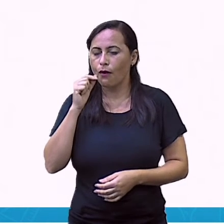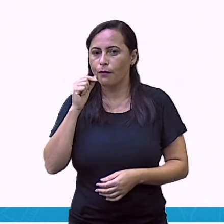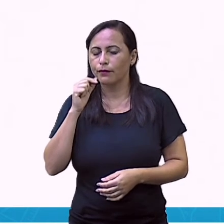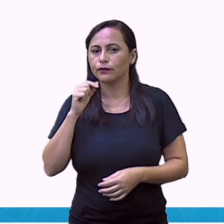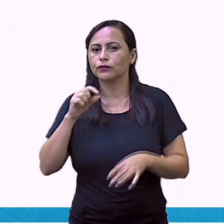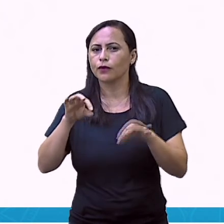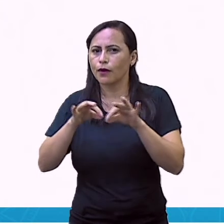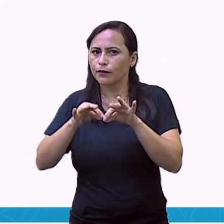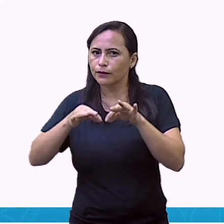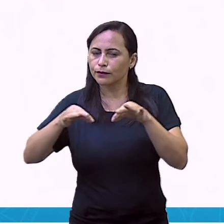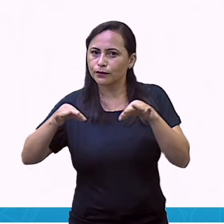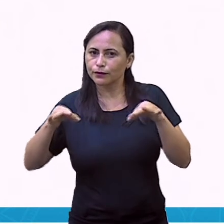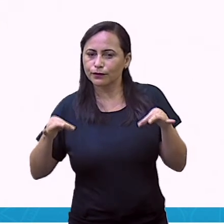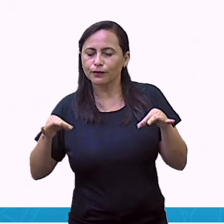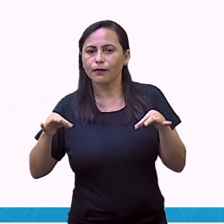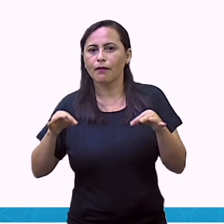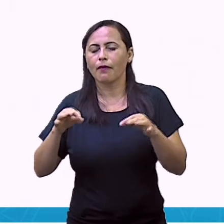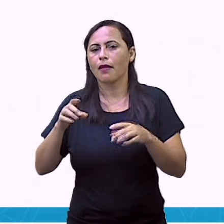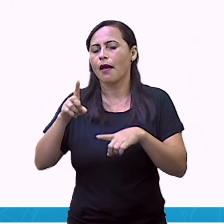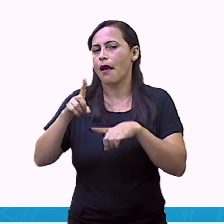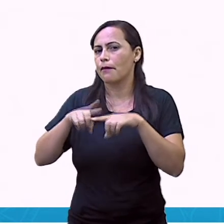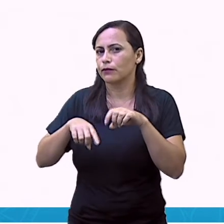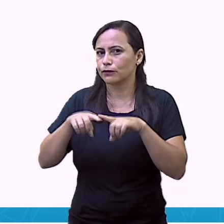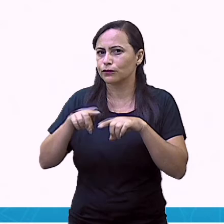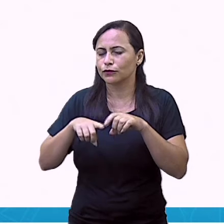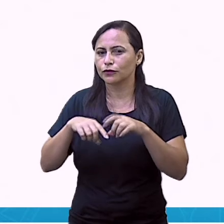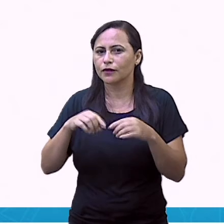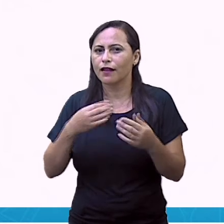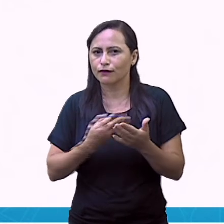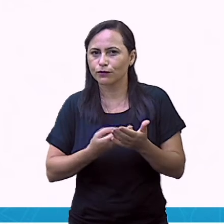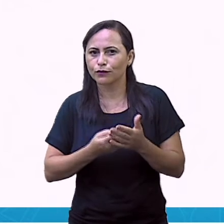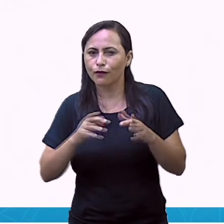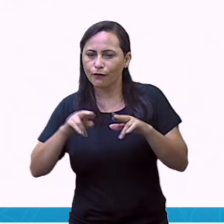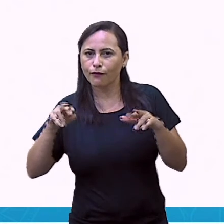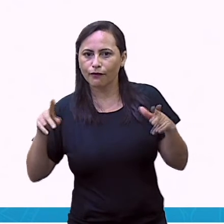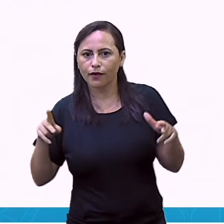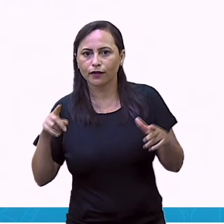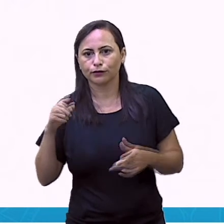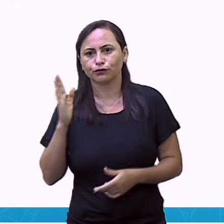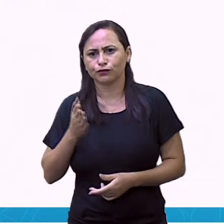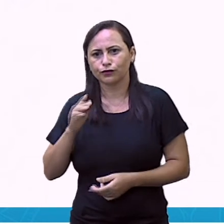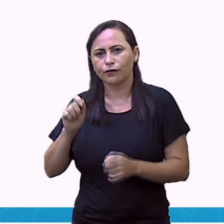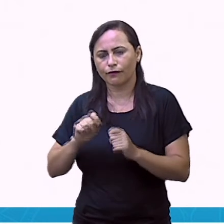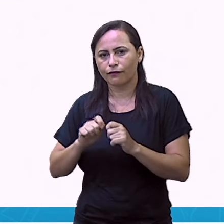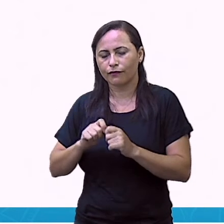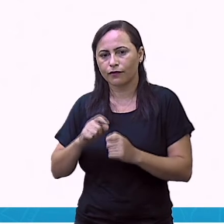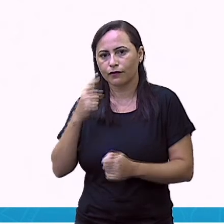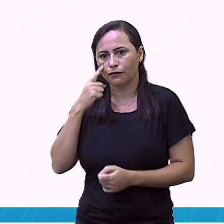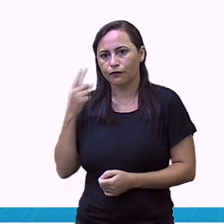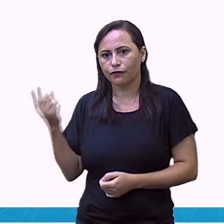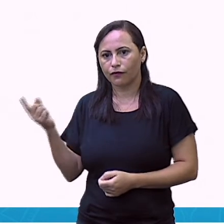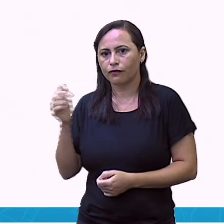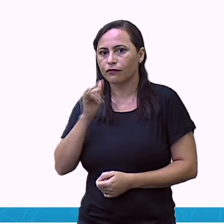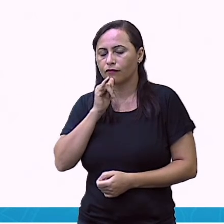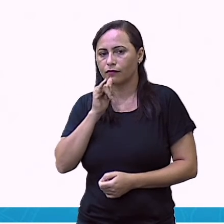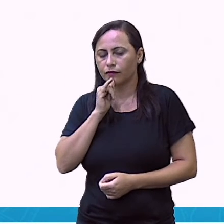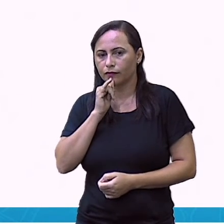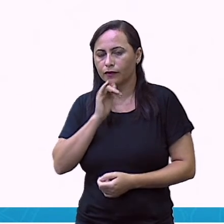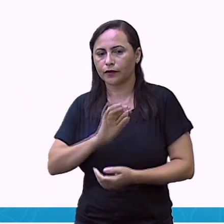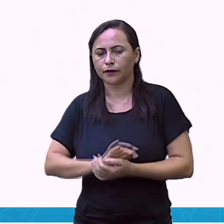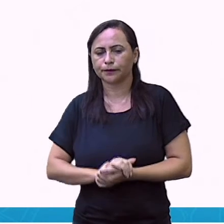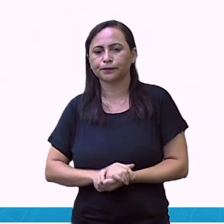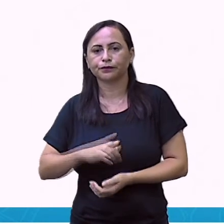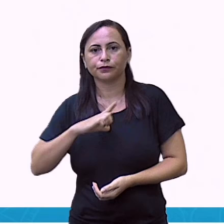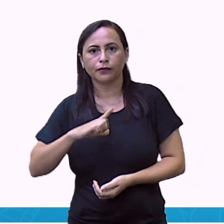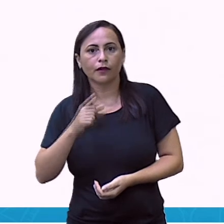Eu já deixei 2 objetos aqui marcados com essa régua para que nós possamos observar. Então, eu